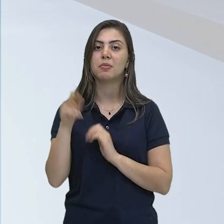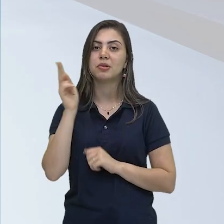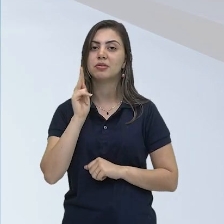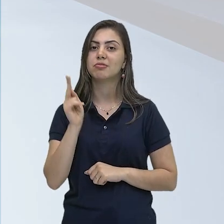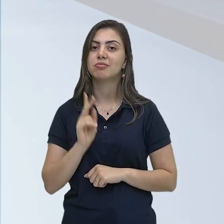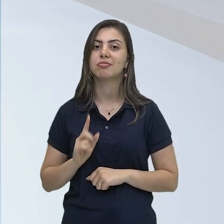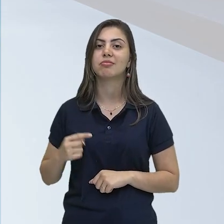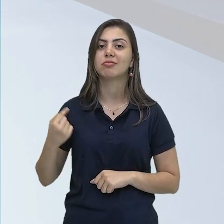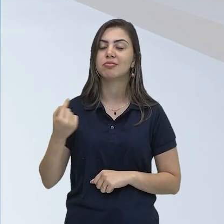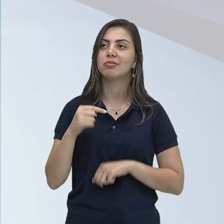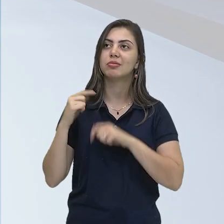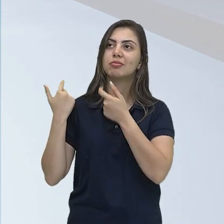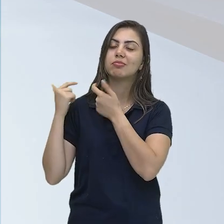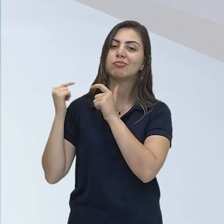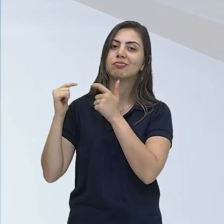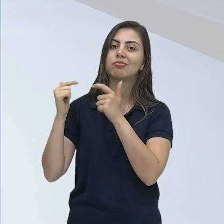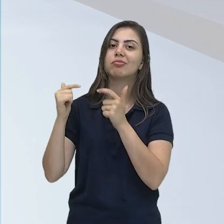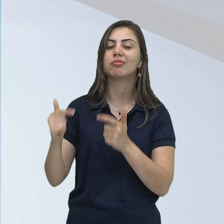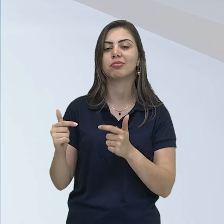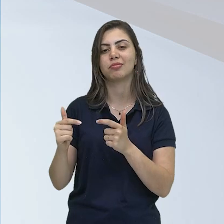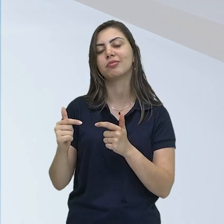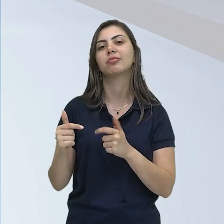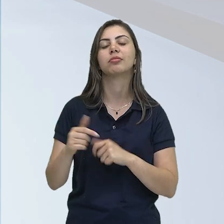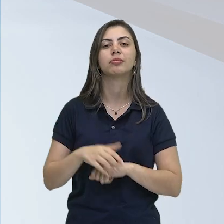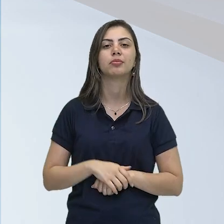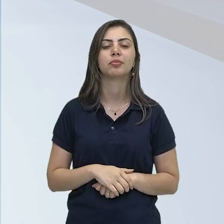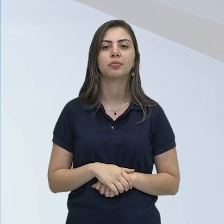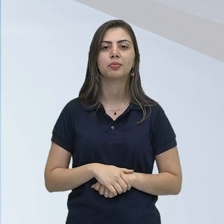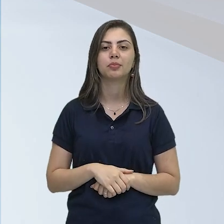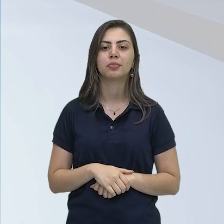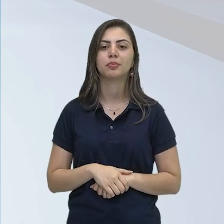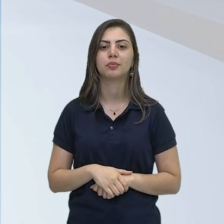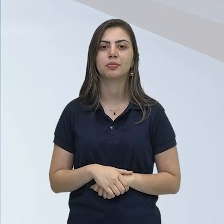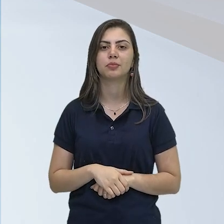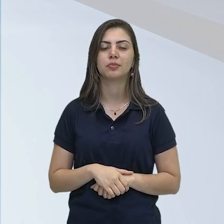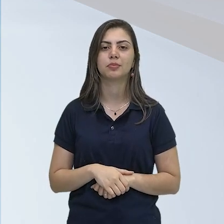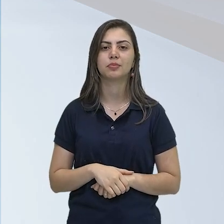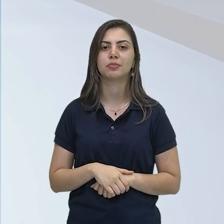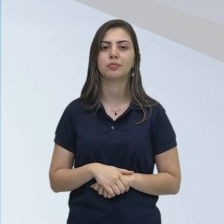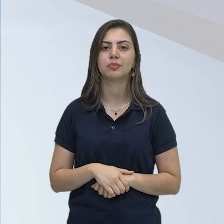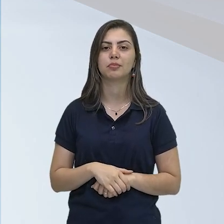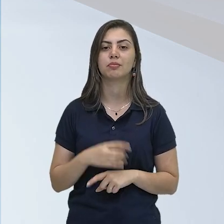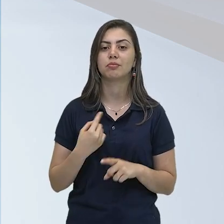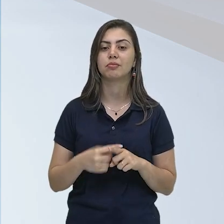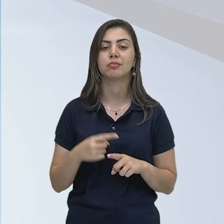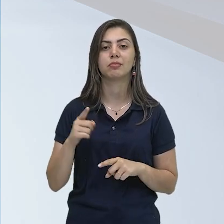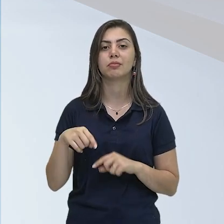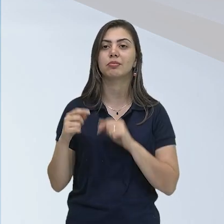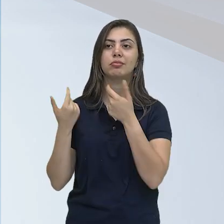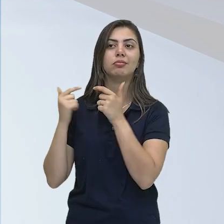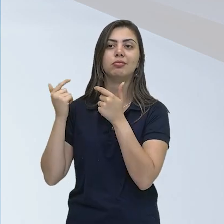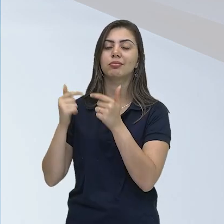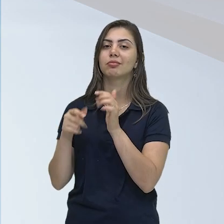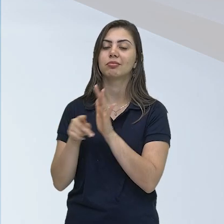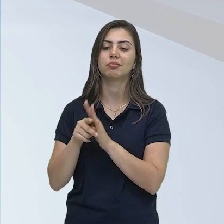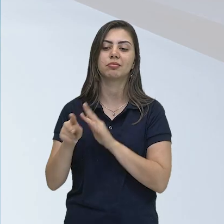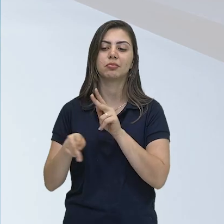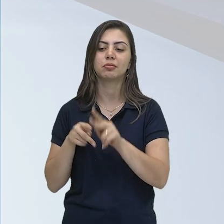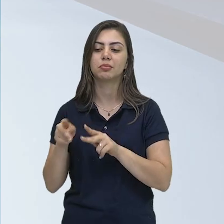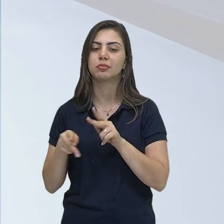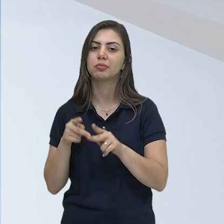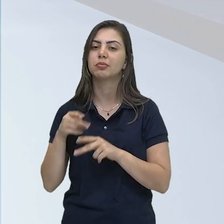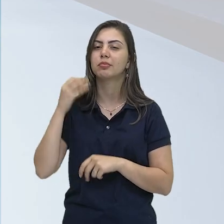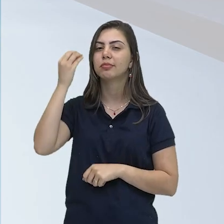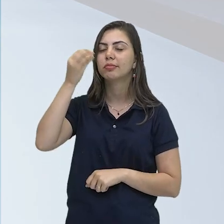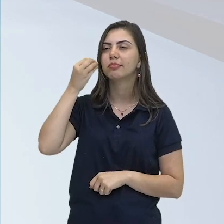nossa ancestralidade, ou seja, vem falando por tudo, né, que o nosso povo já passou e tudo